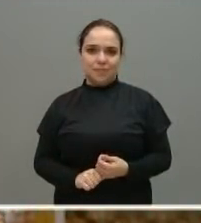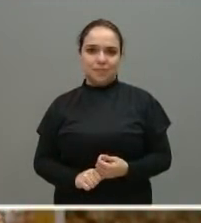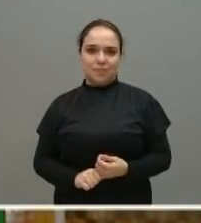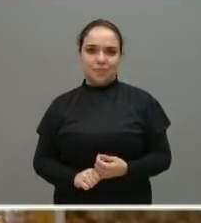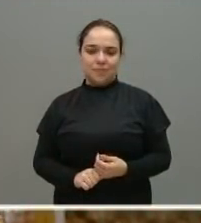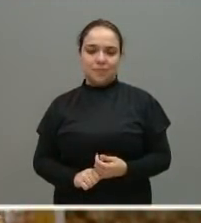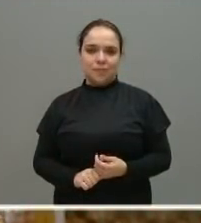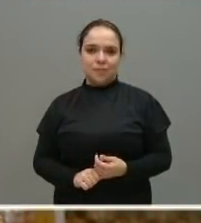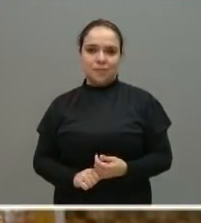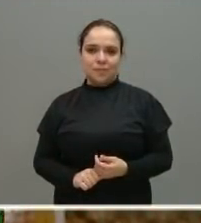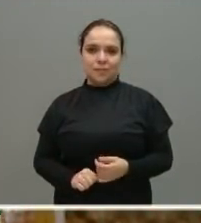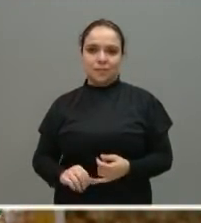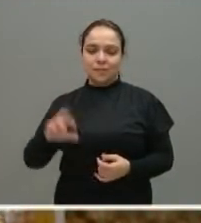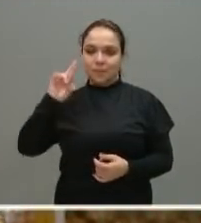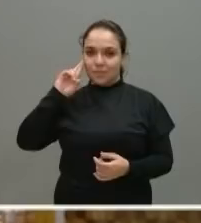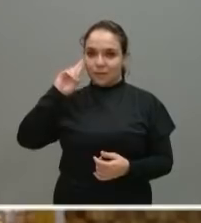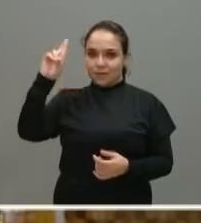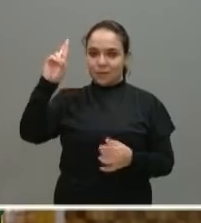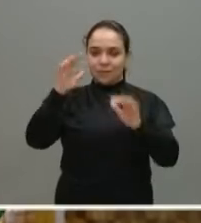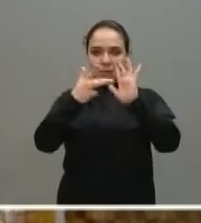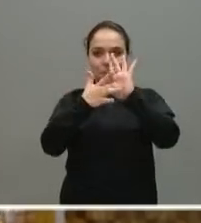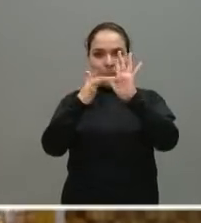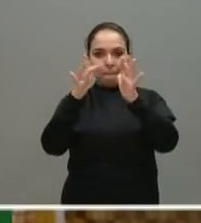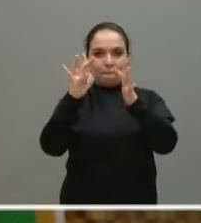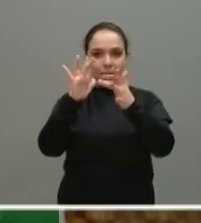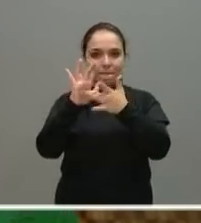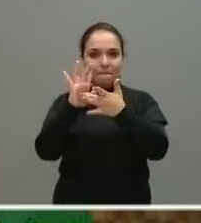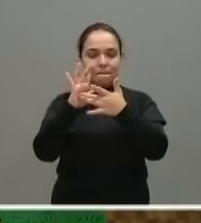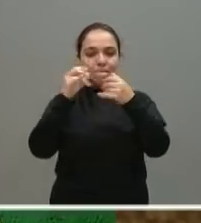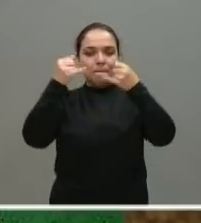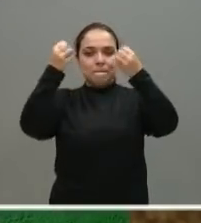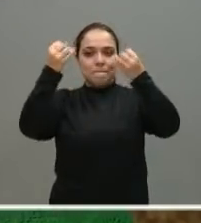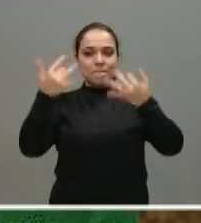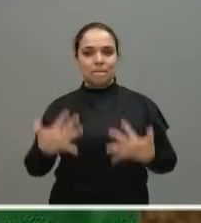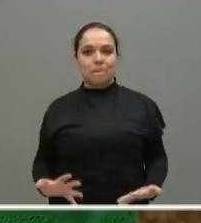diz o Senhor na primeira leitura,